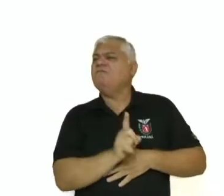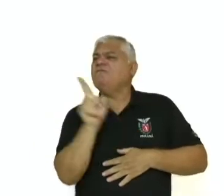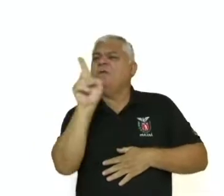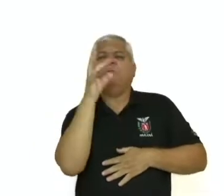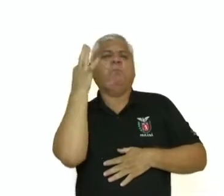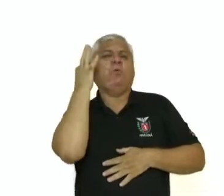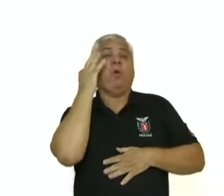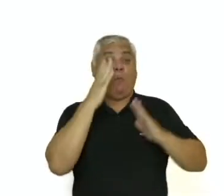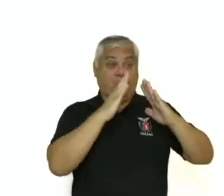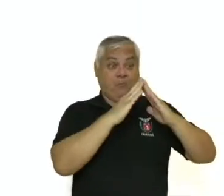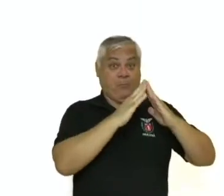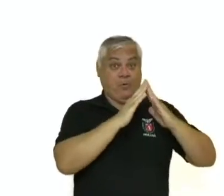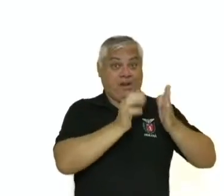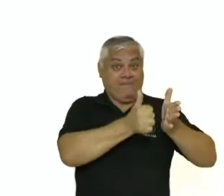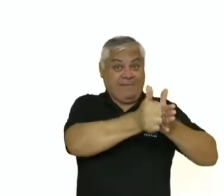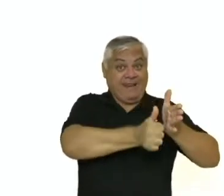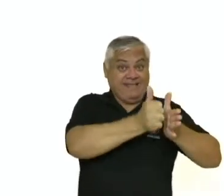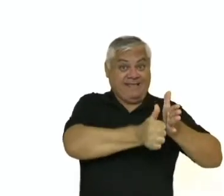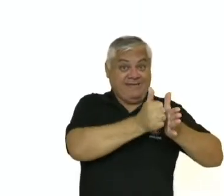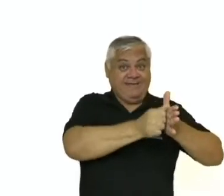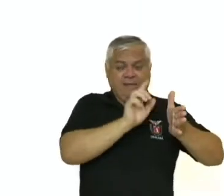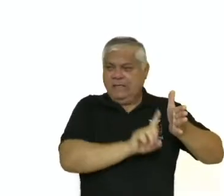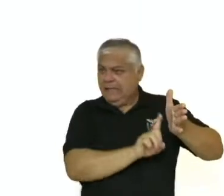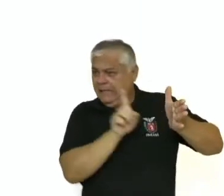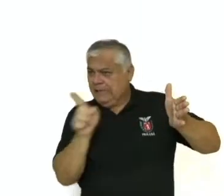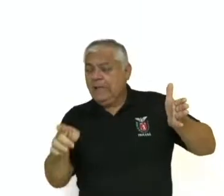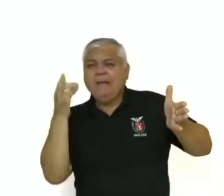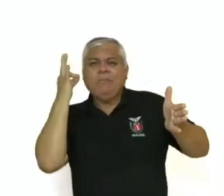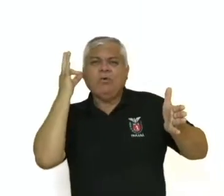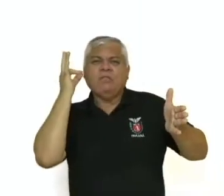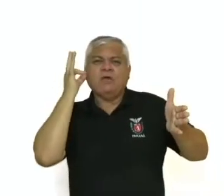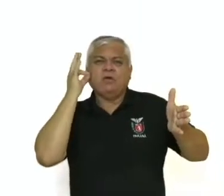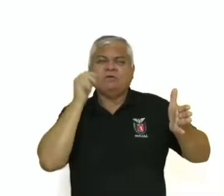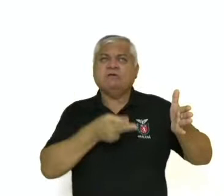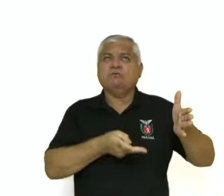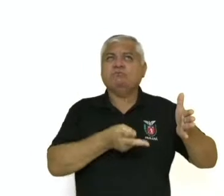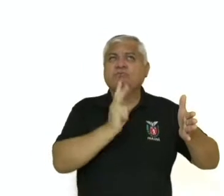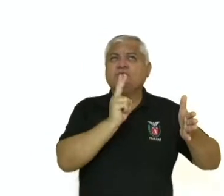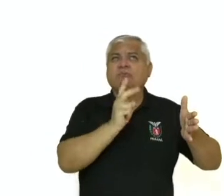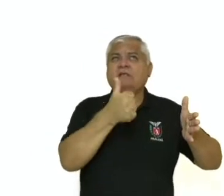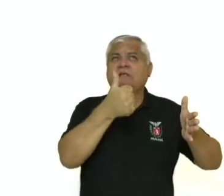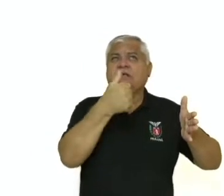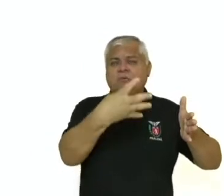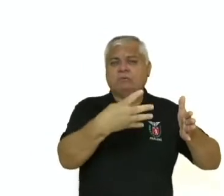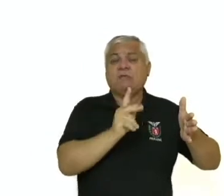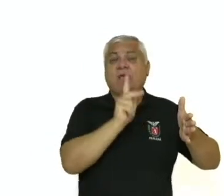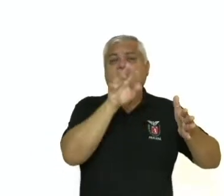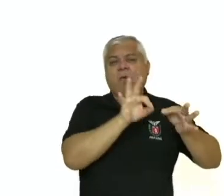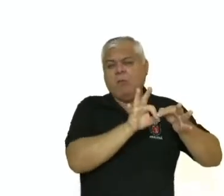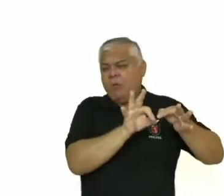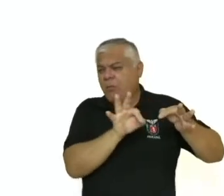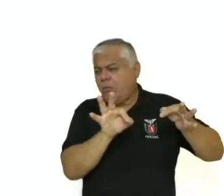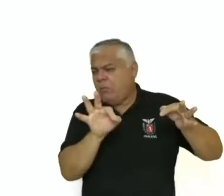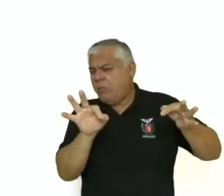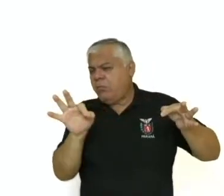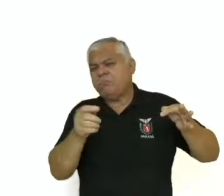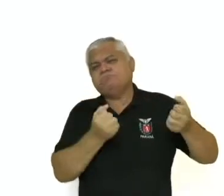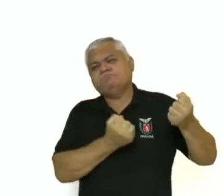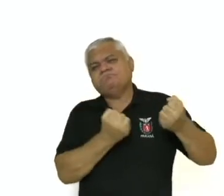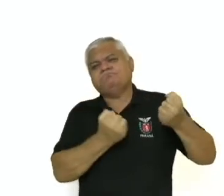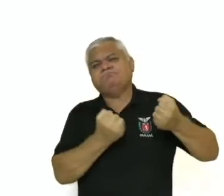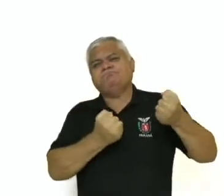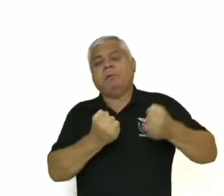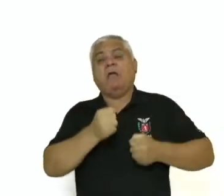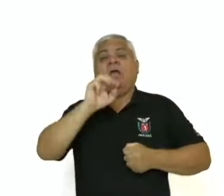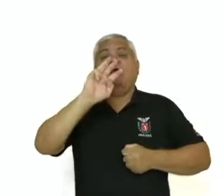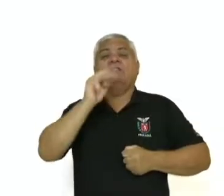A distância entre as duas cidades é de 214 quilômetros. E a família demorou aproximadamente 3 horas e meia para completar aquele